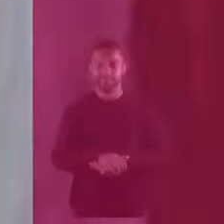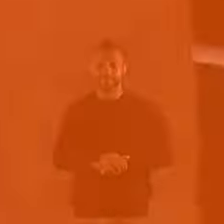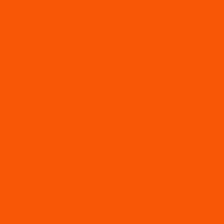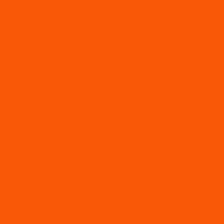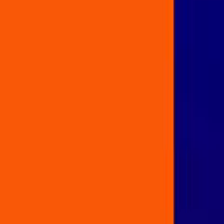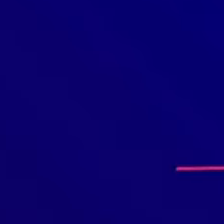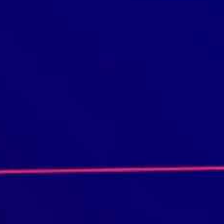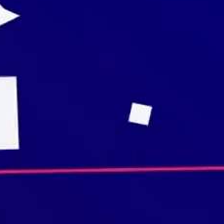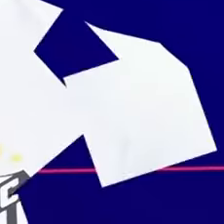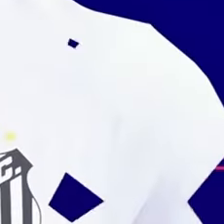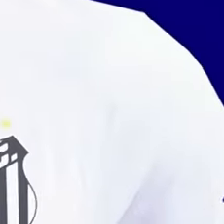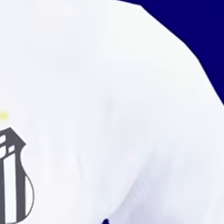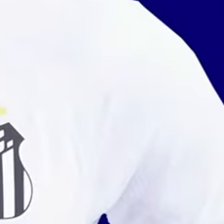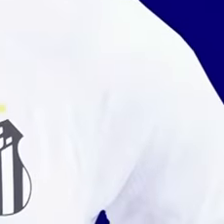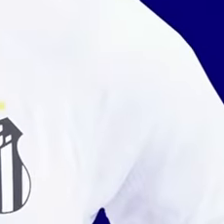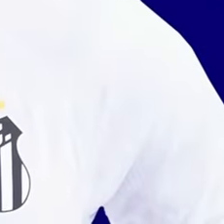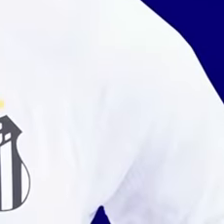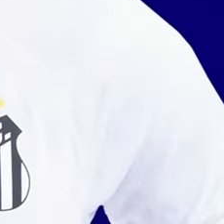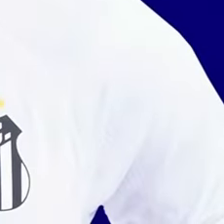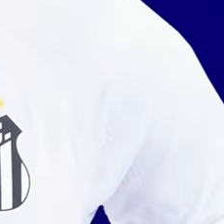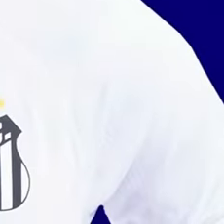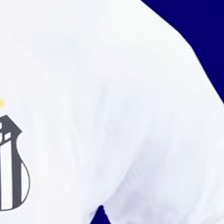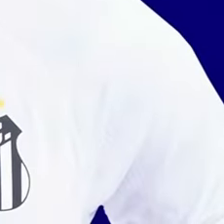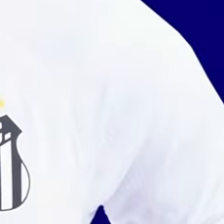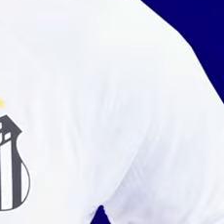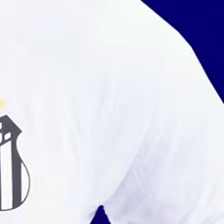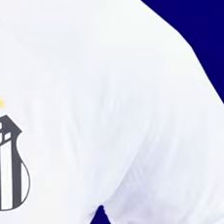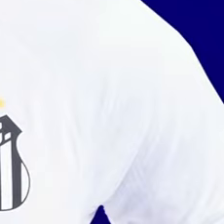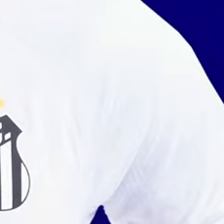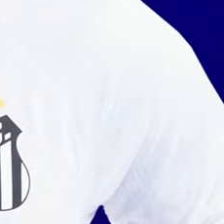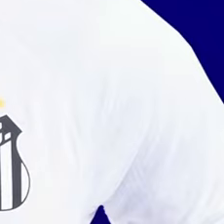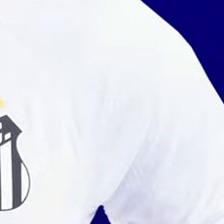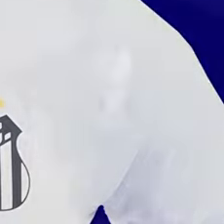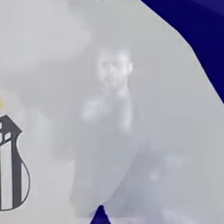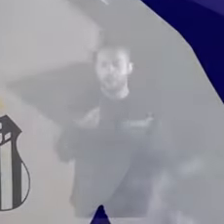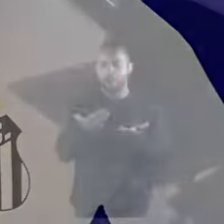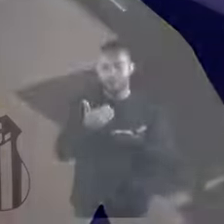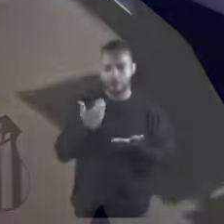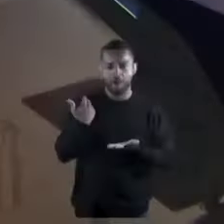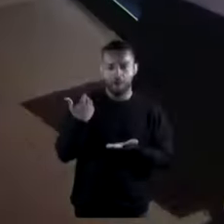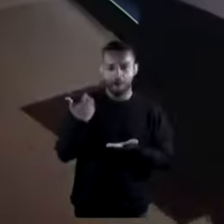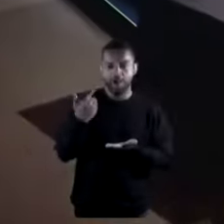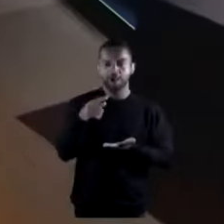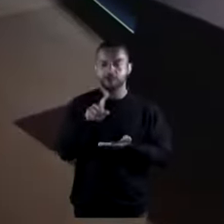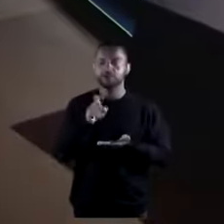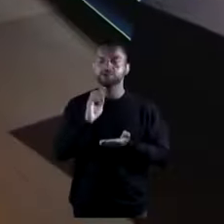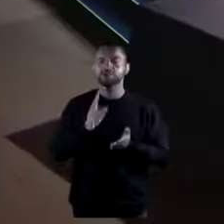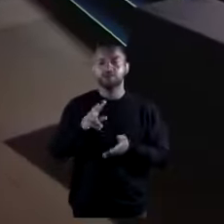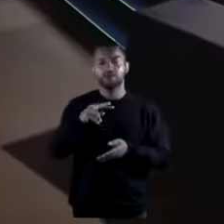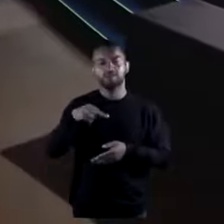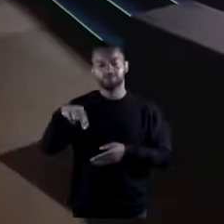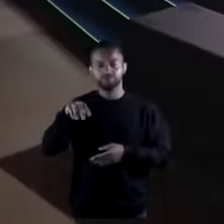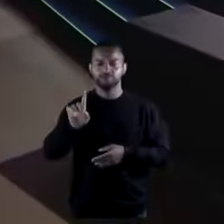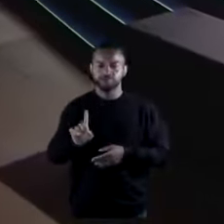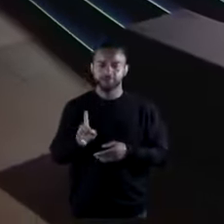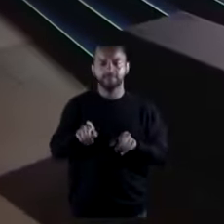E o Rainer chegou ao Santos nesta temporada, já conquistou seu espaço, versátil, jogou até de lateral esquerda.